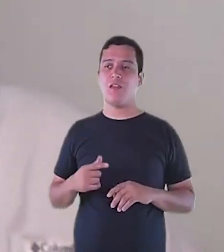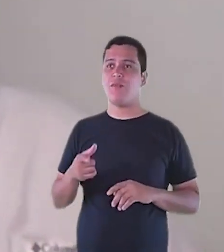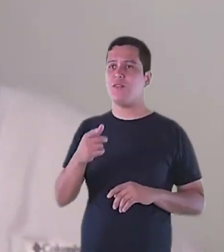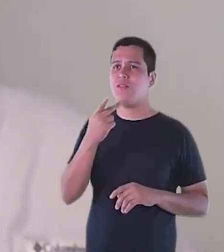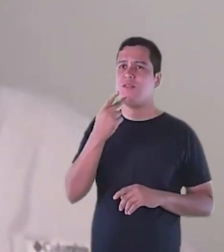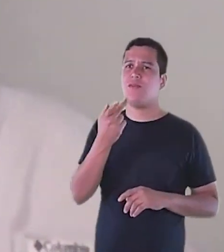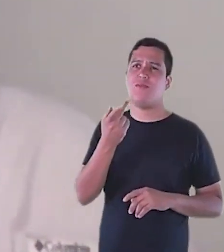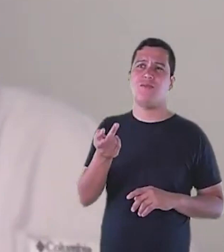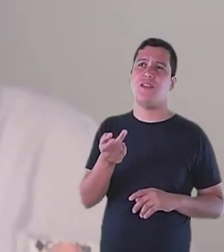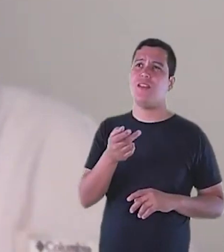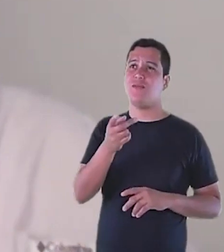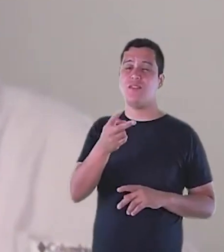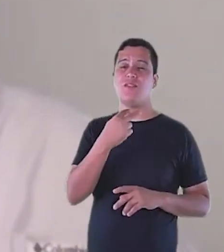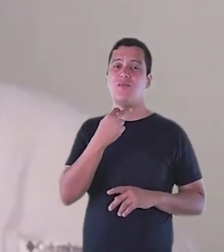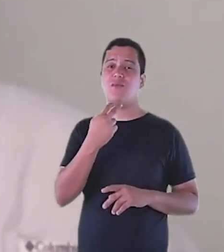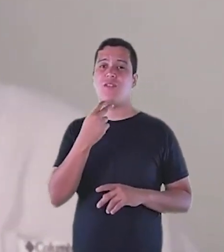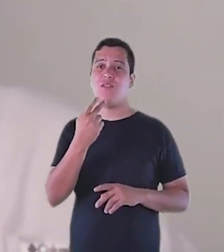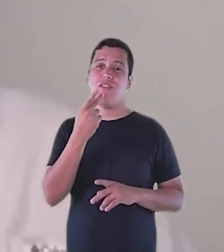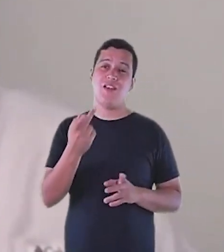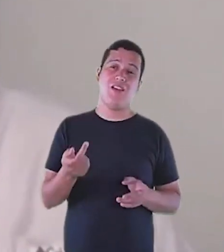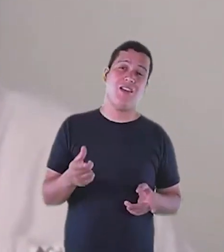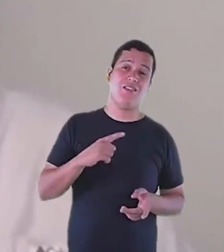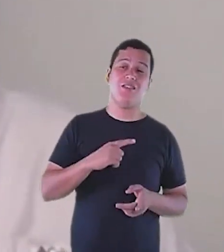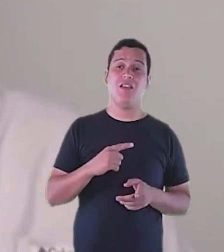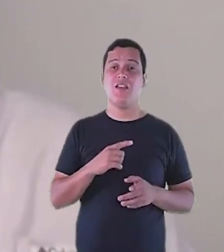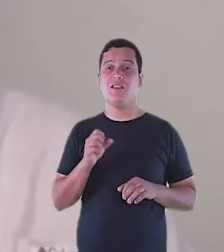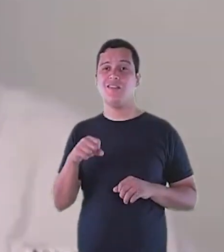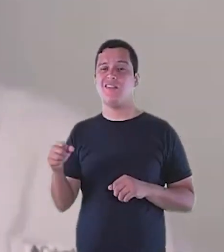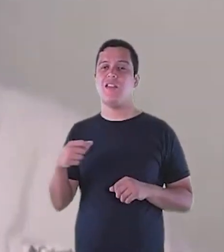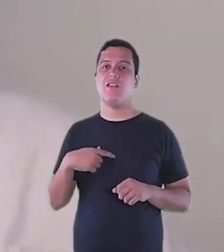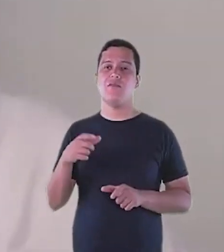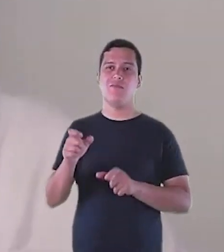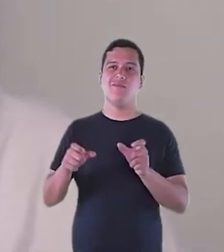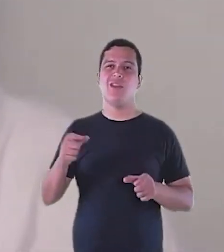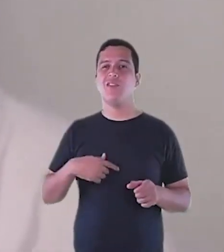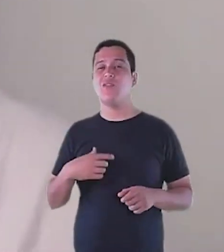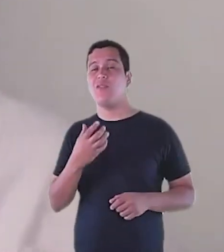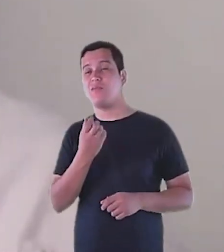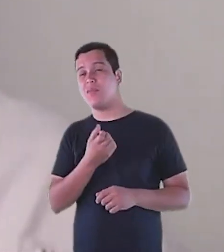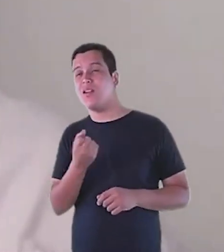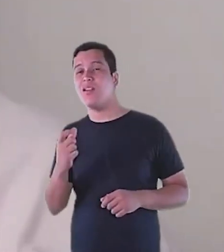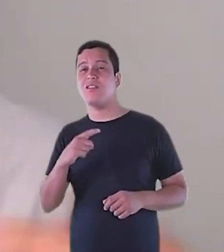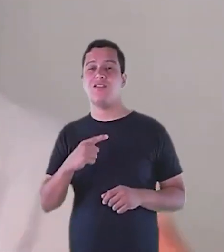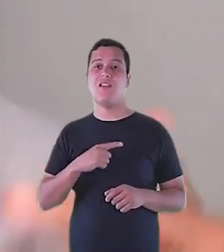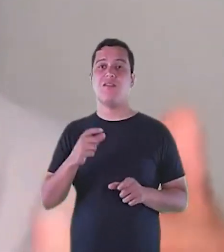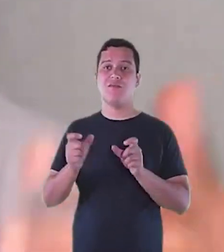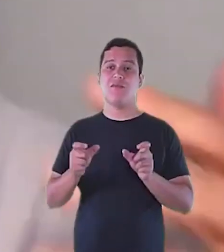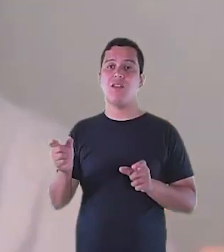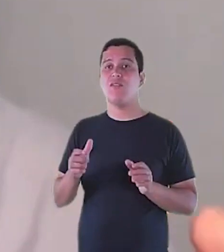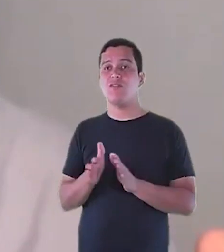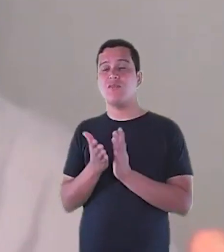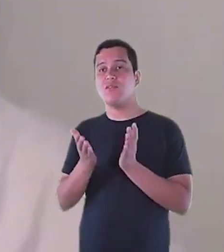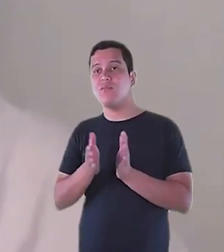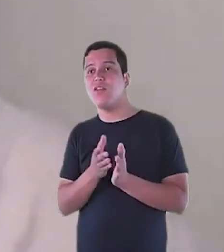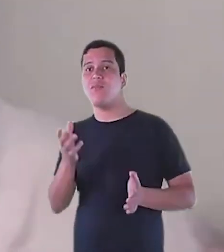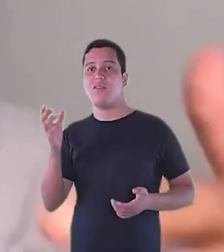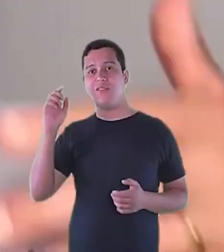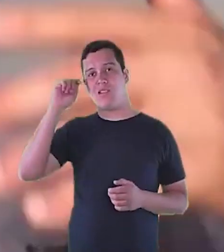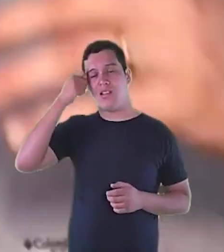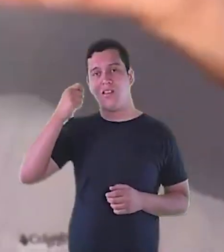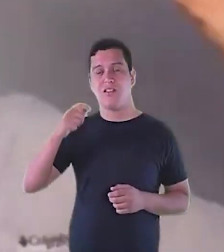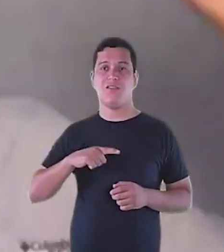não racial. Tem pobre branco também, tem pobre indígena. Sim, tem. Mas, estatisticamente,